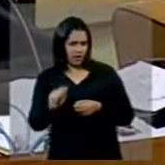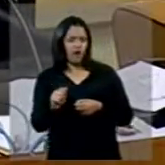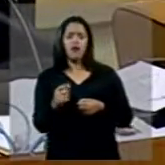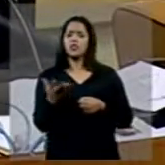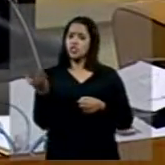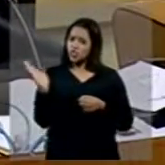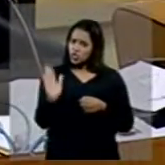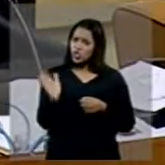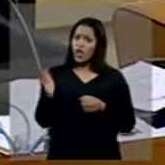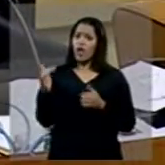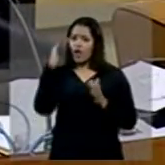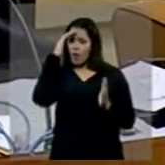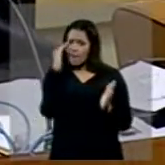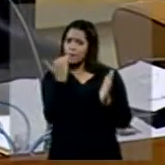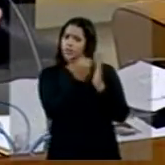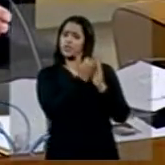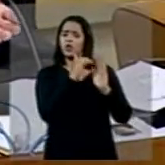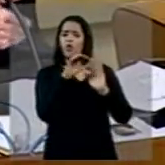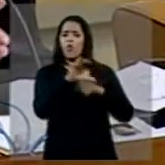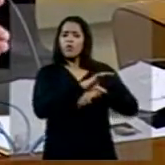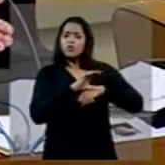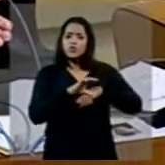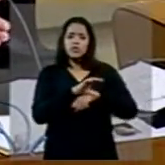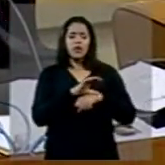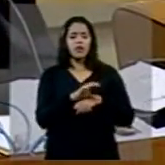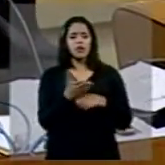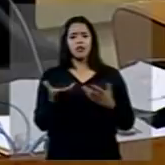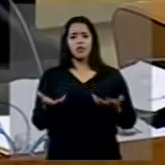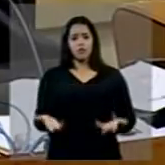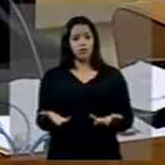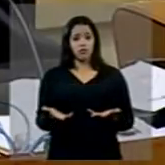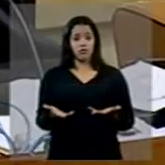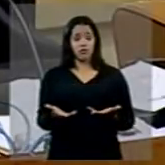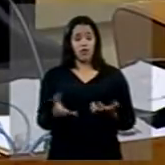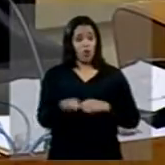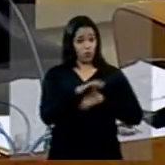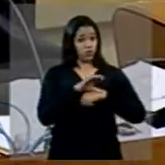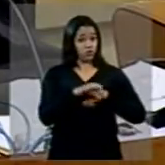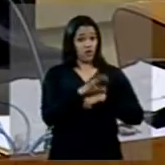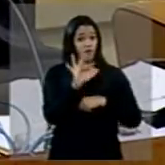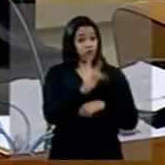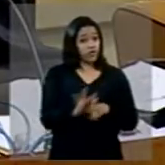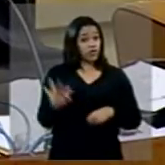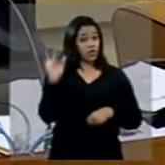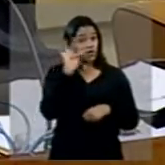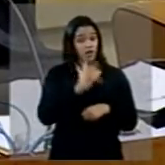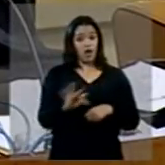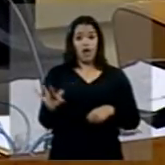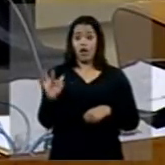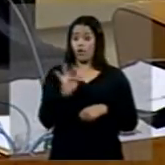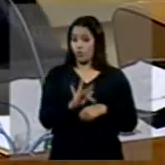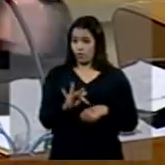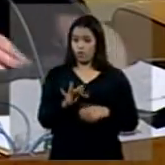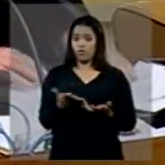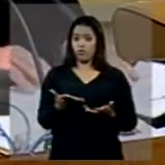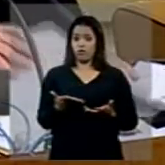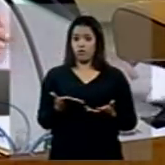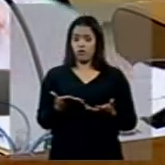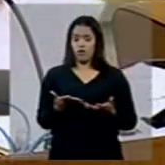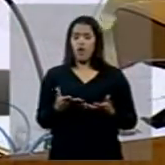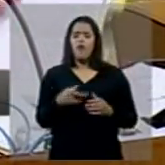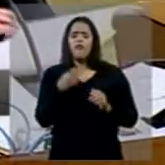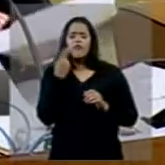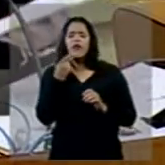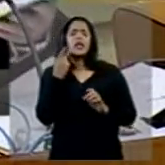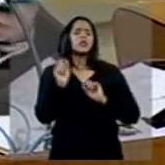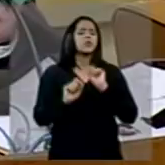que a Constituição Federal estabelece. E a Constituição Federal não descumpre o preceito fundamental. O que diz a Constituição